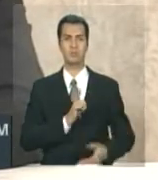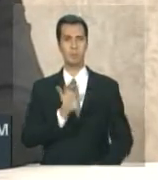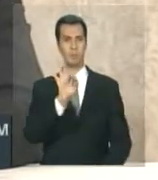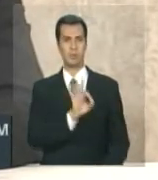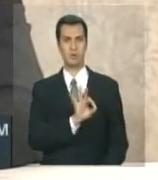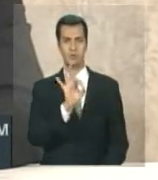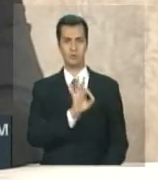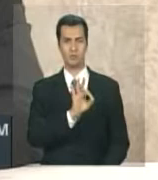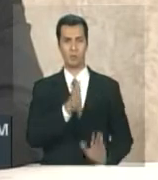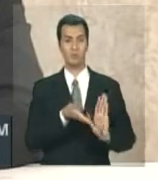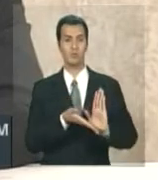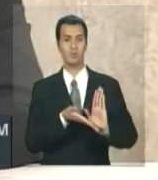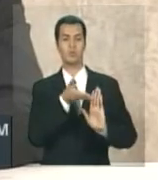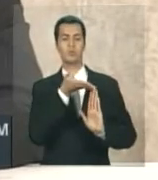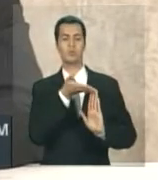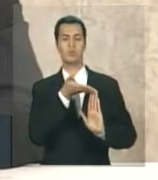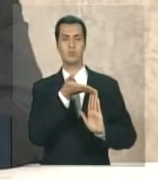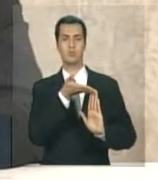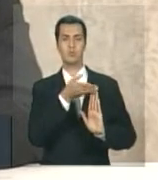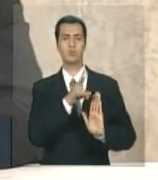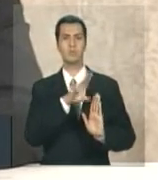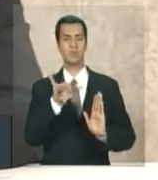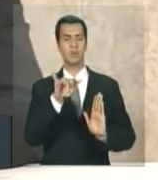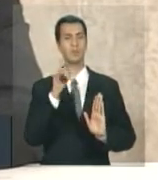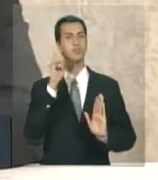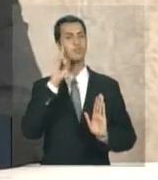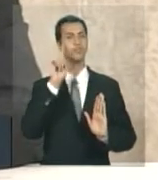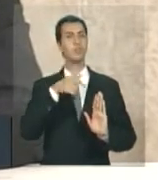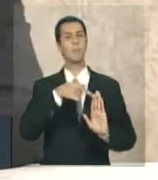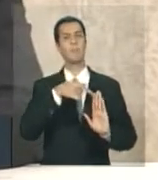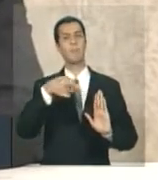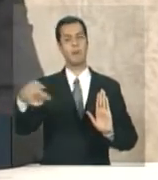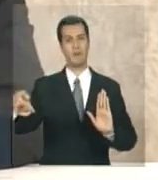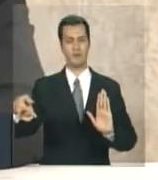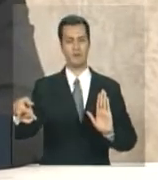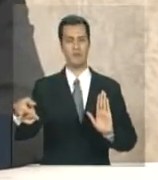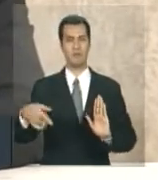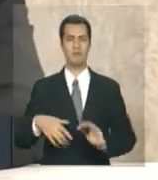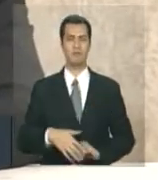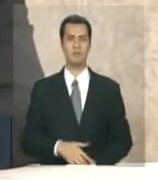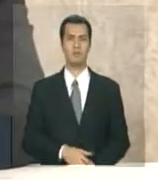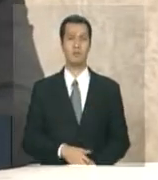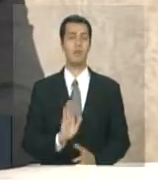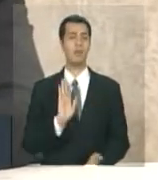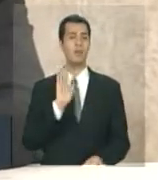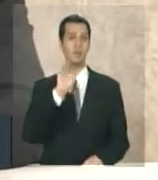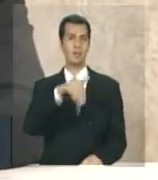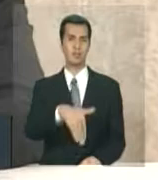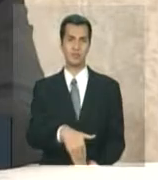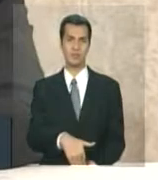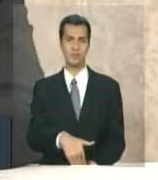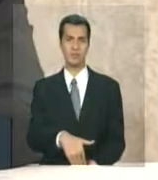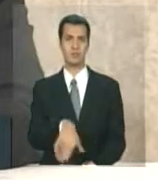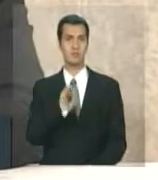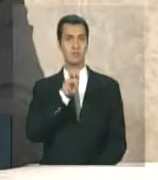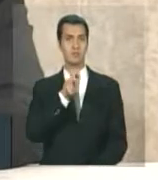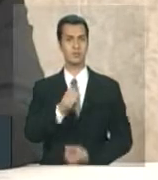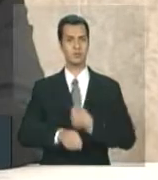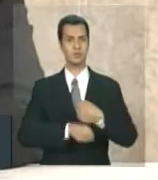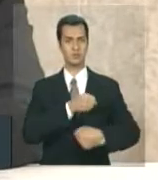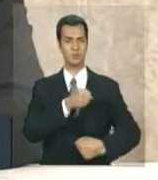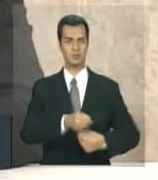percentual, haverá, digamos, mais tempo. O prazo máximo de postergação de renegociação será para